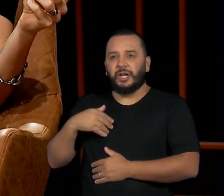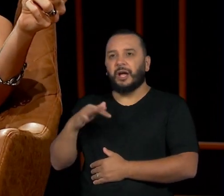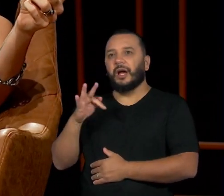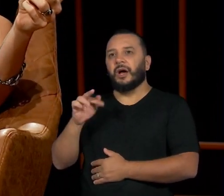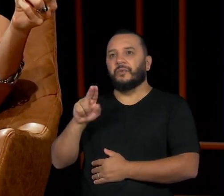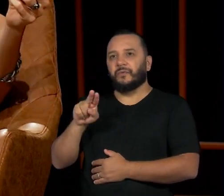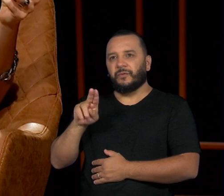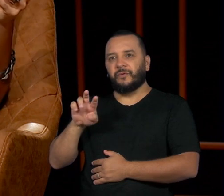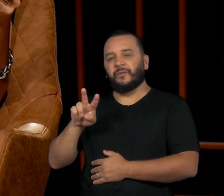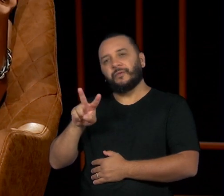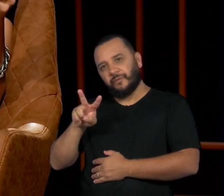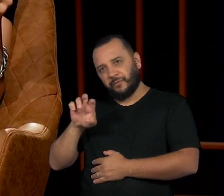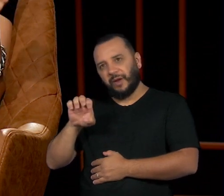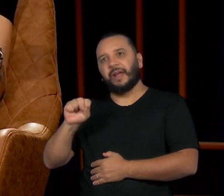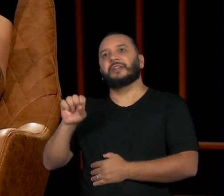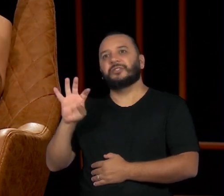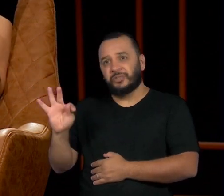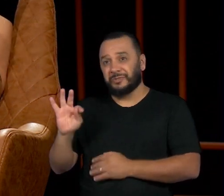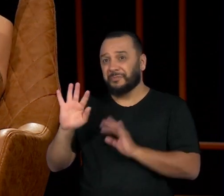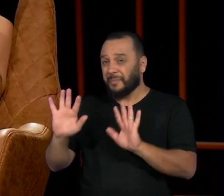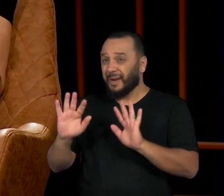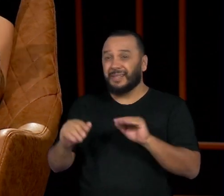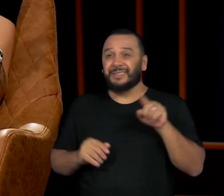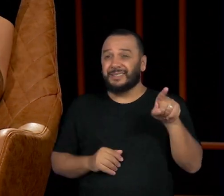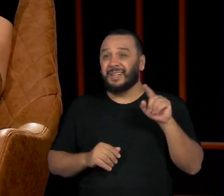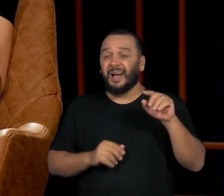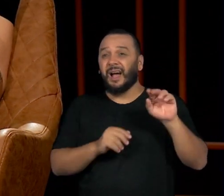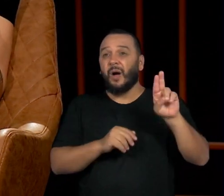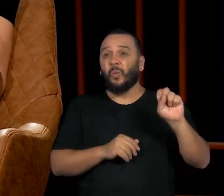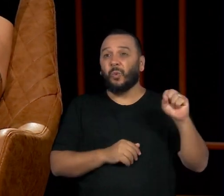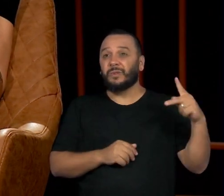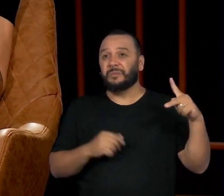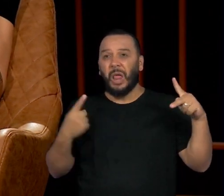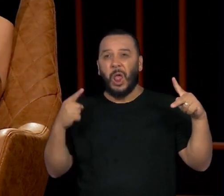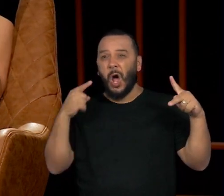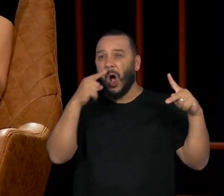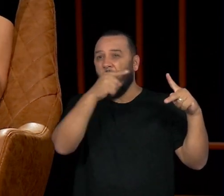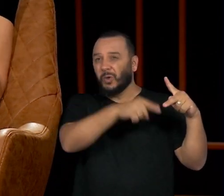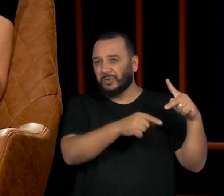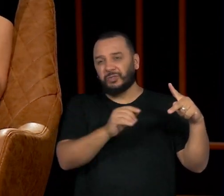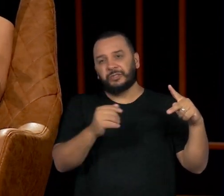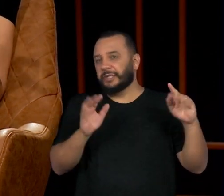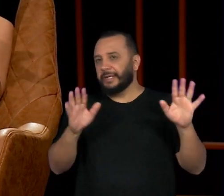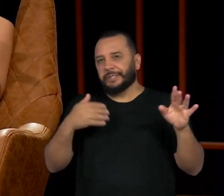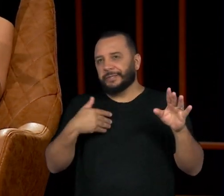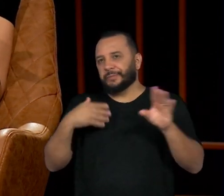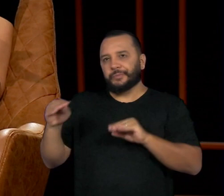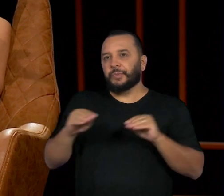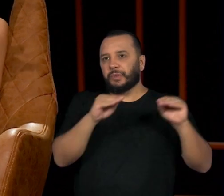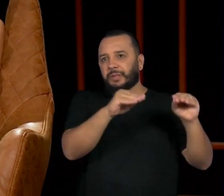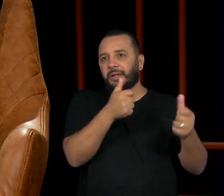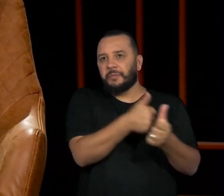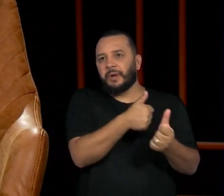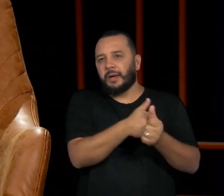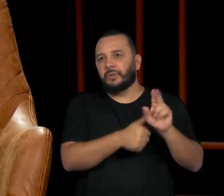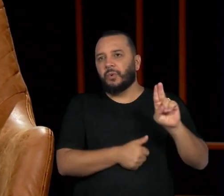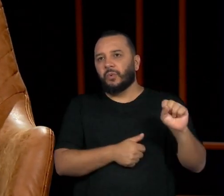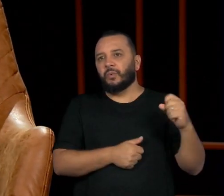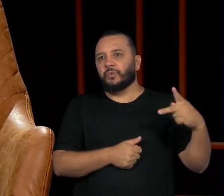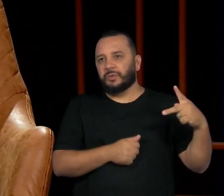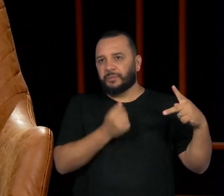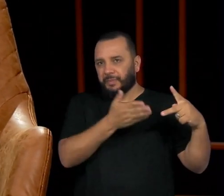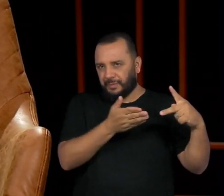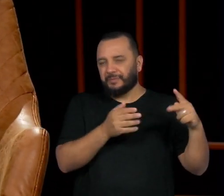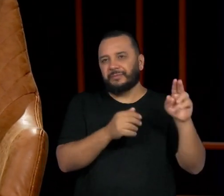cidade de Dutra. Era tipo 2h30 de ônibus para ir para voltar todos os dias. Então eu decido ir morar num pensionato mais próximo